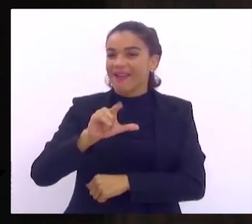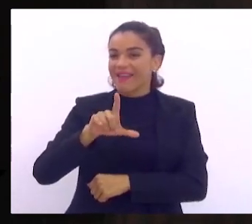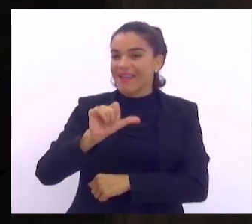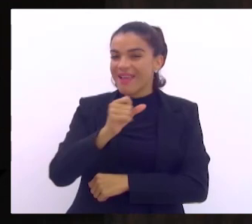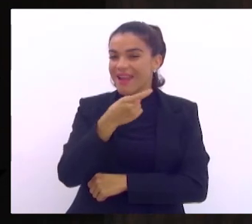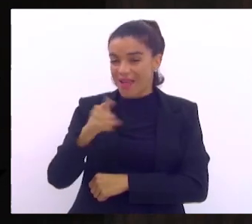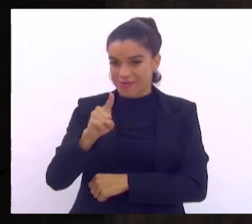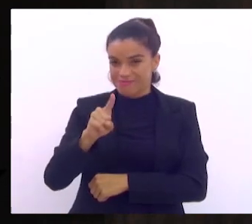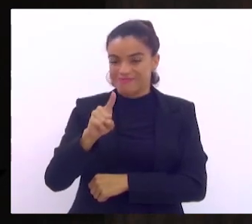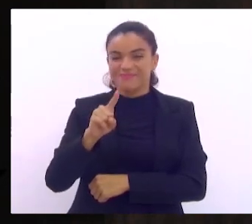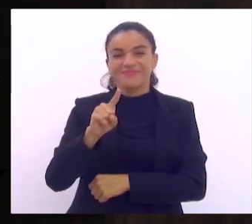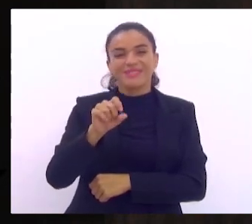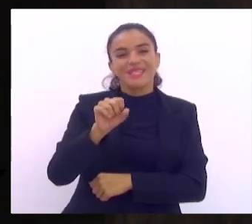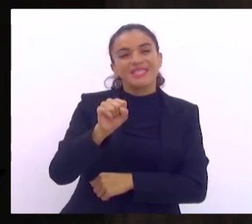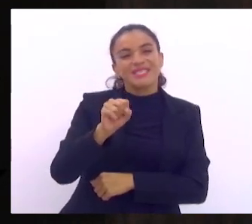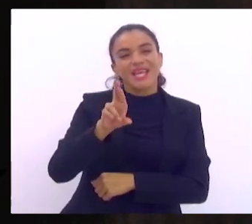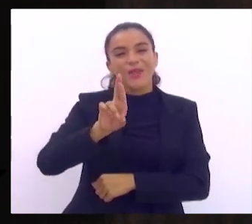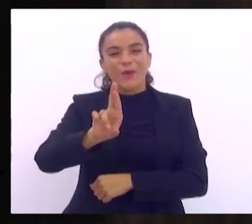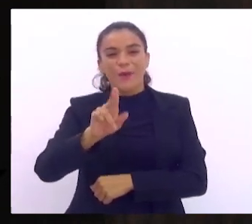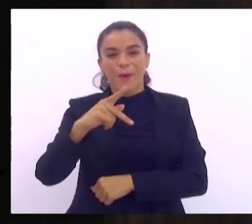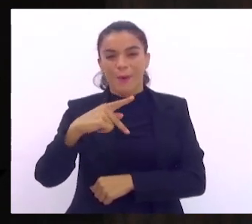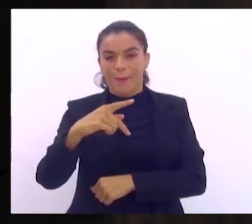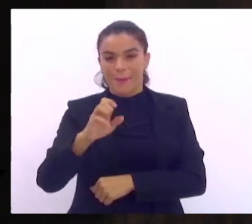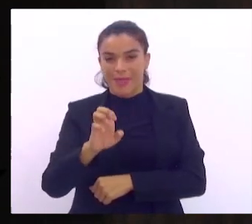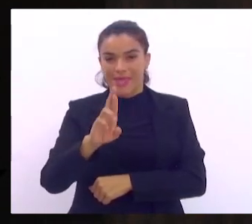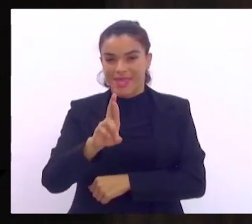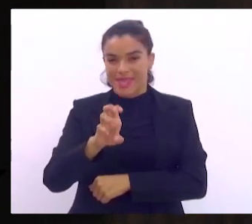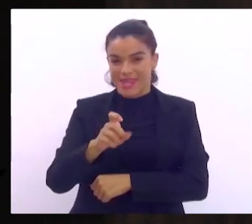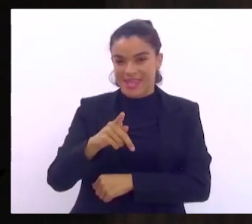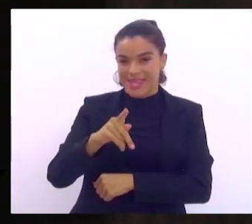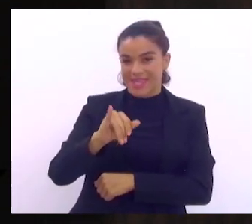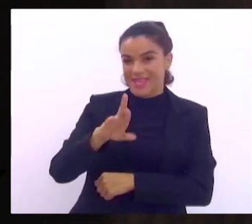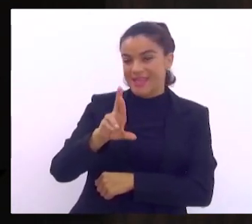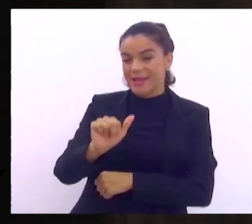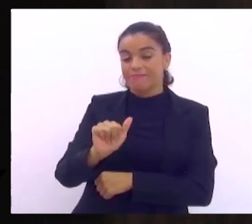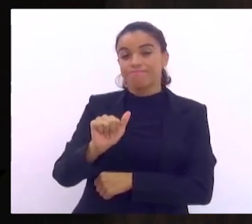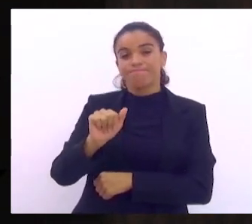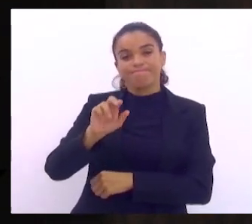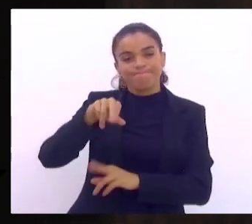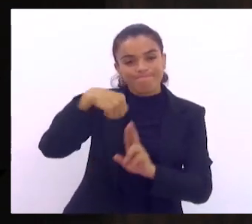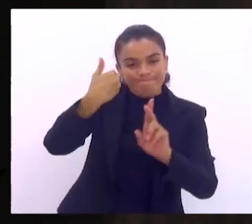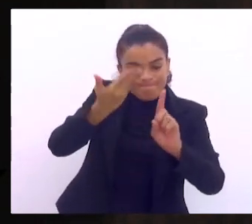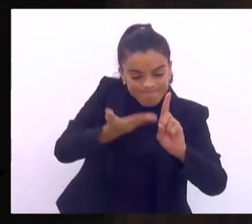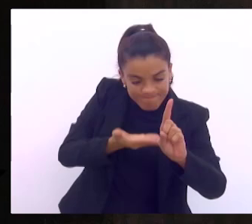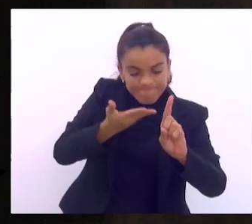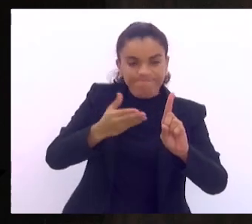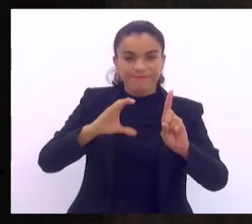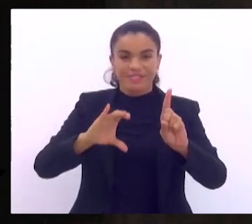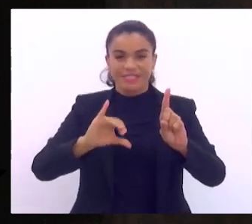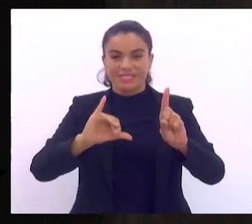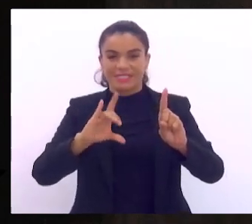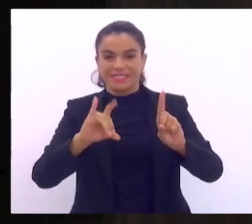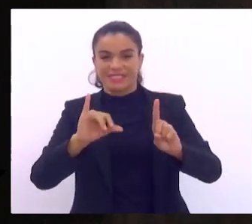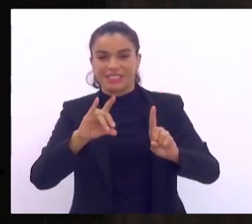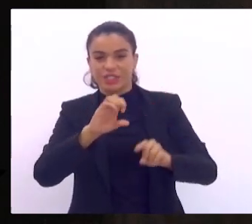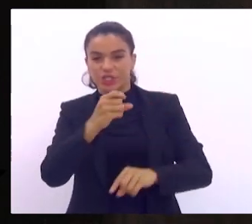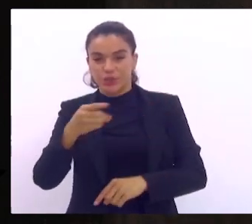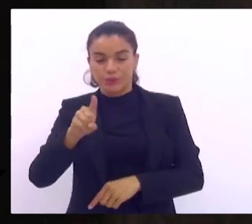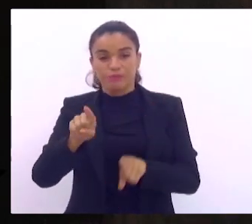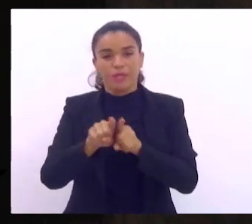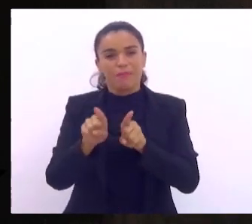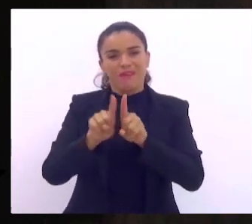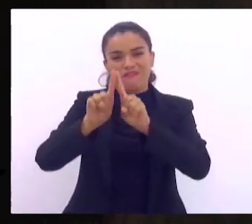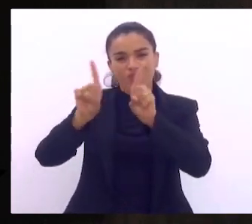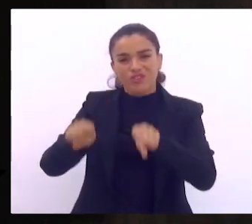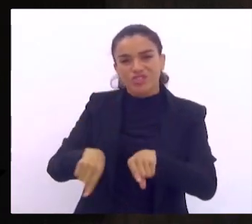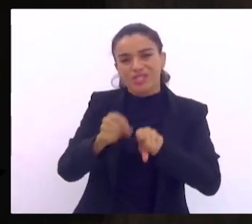Seu Pereira. Grande figura. Então, em nome dele, Cidinho, de tantos outros funcionários